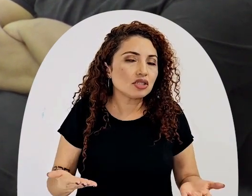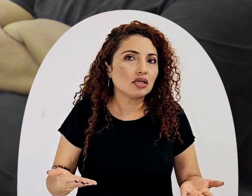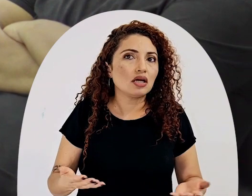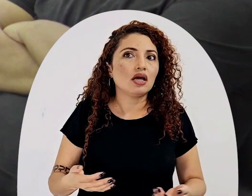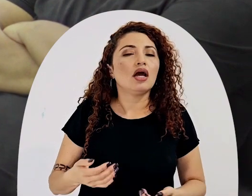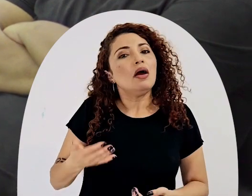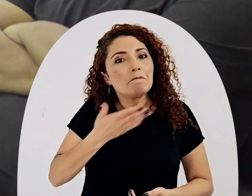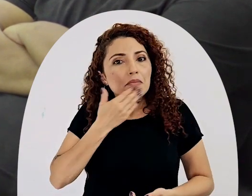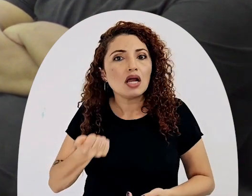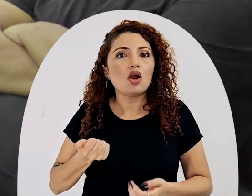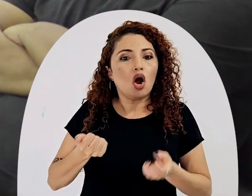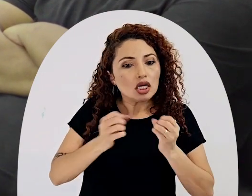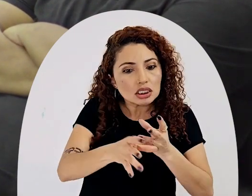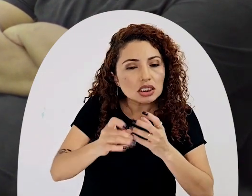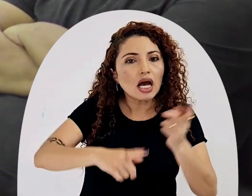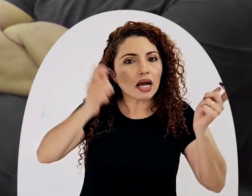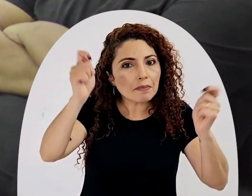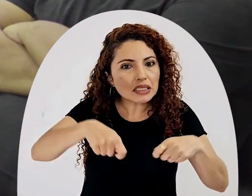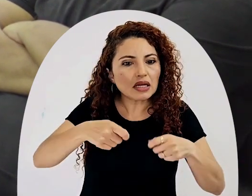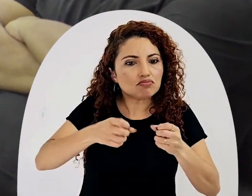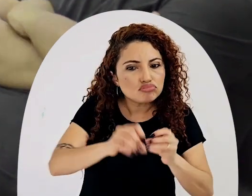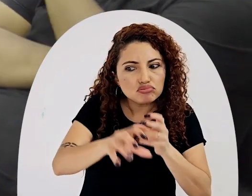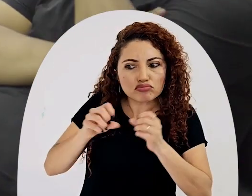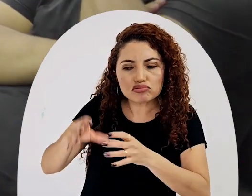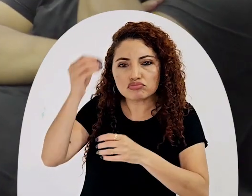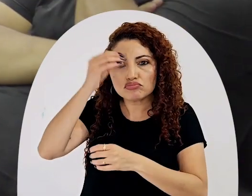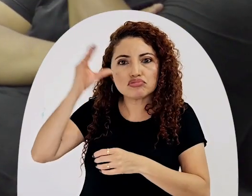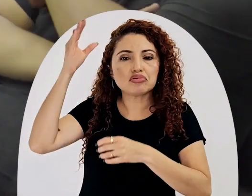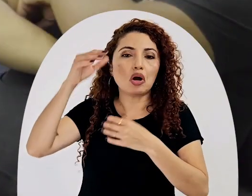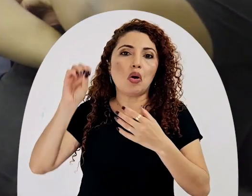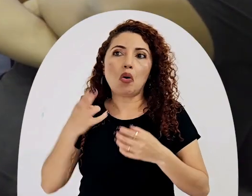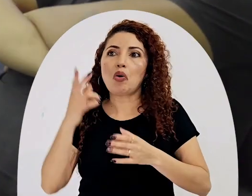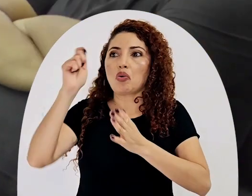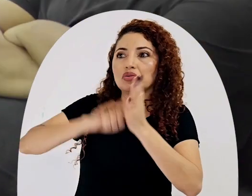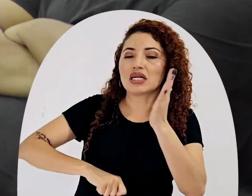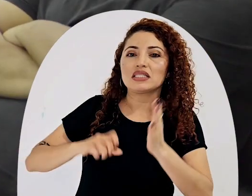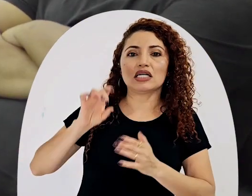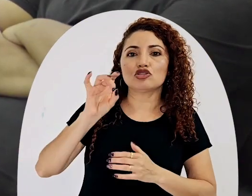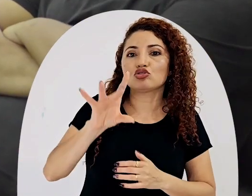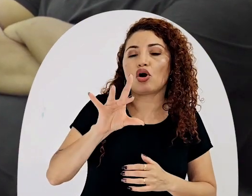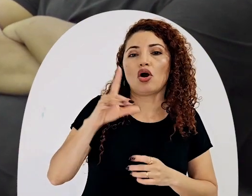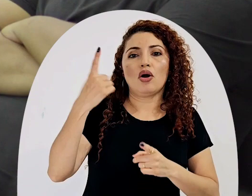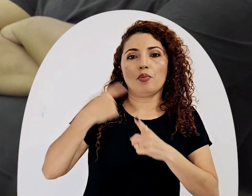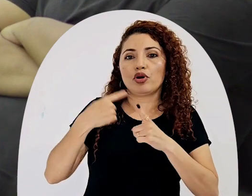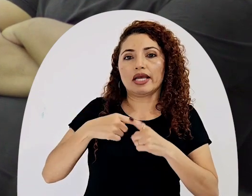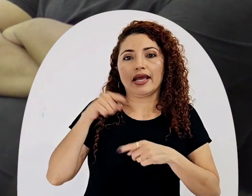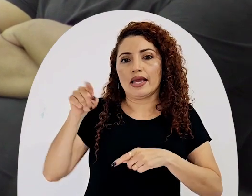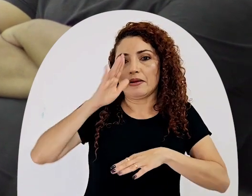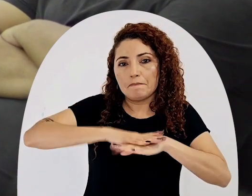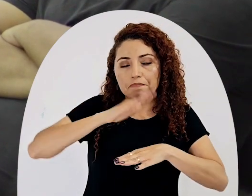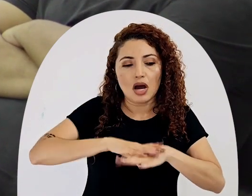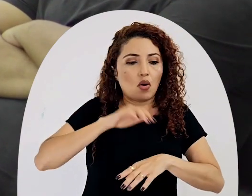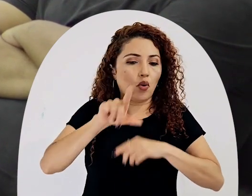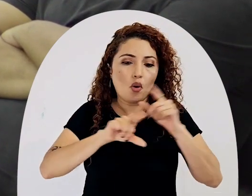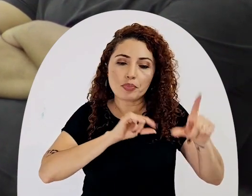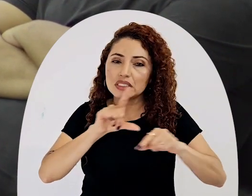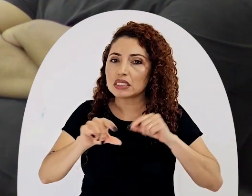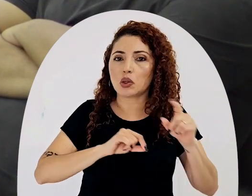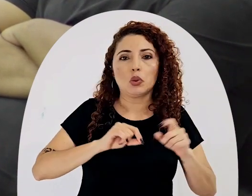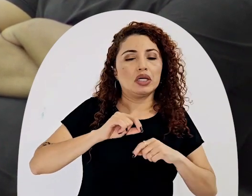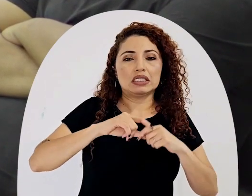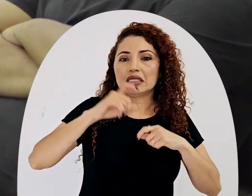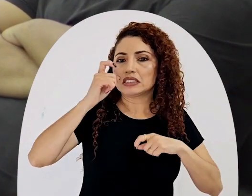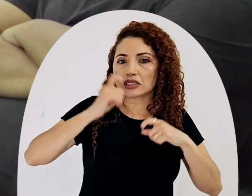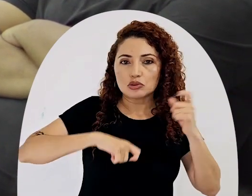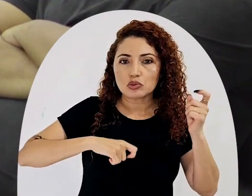contratá-las simplesmente pela sua deficiência ou pela sua opção sexual ou independente do seu gênero, da sua